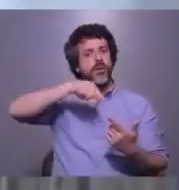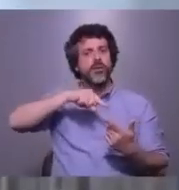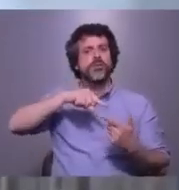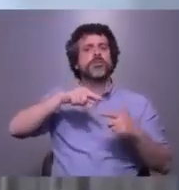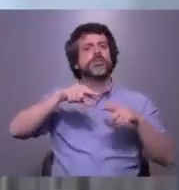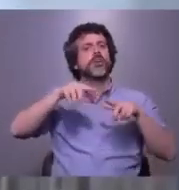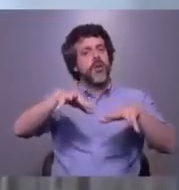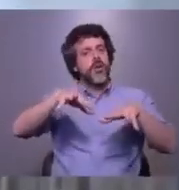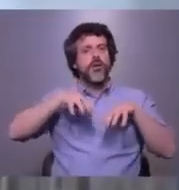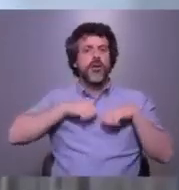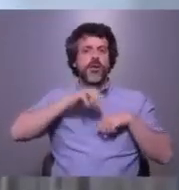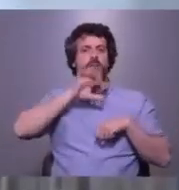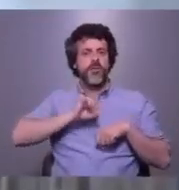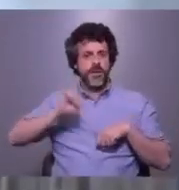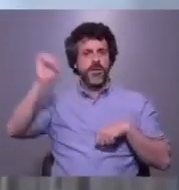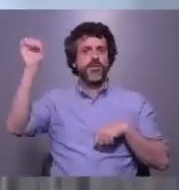filhos adotivos.